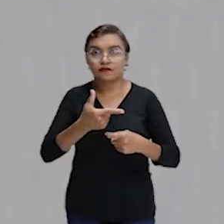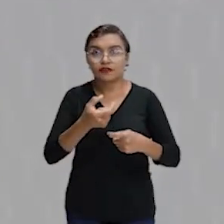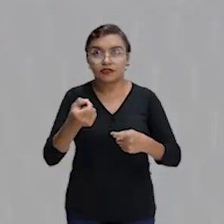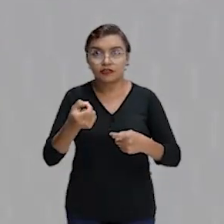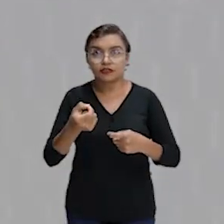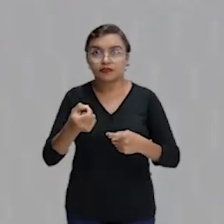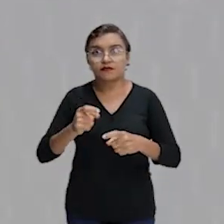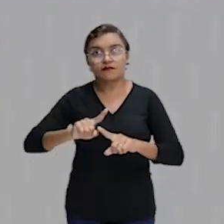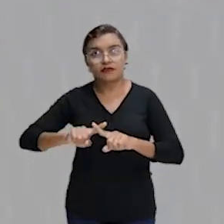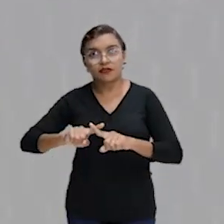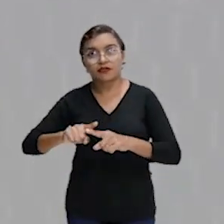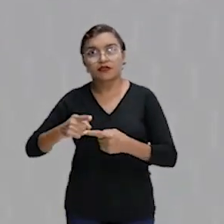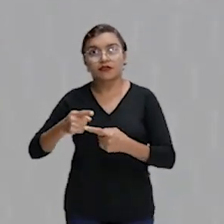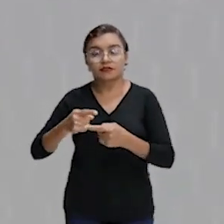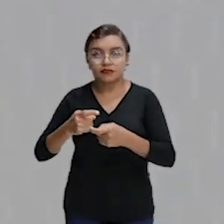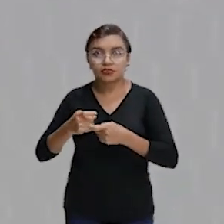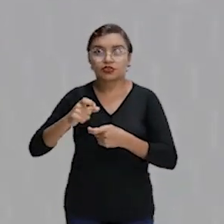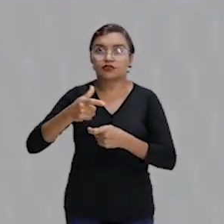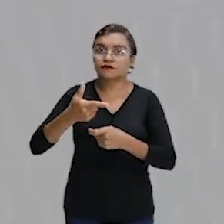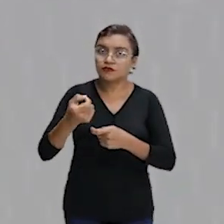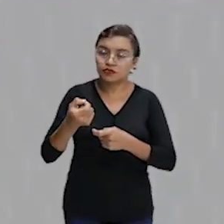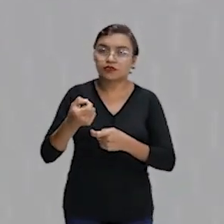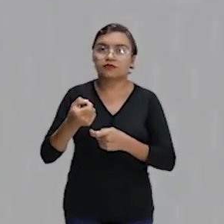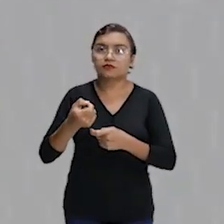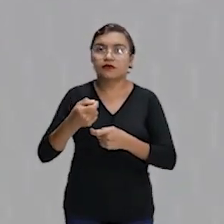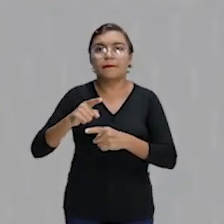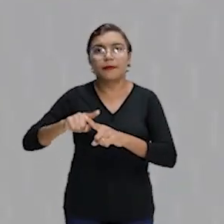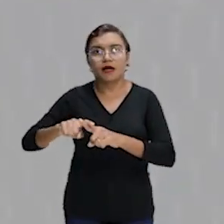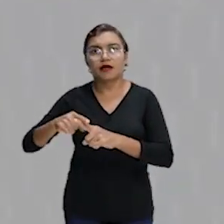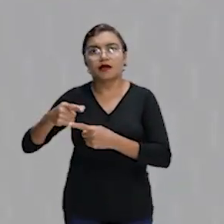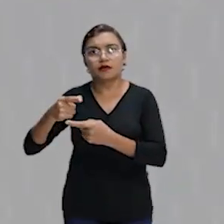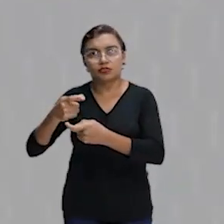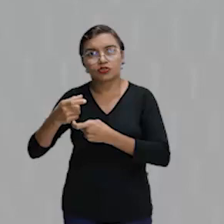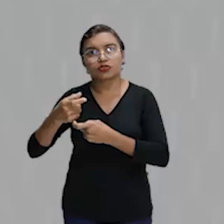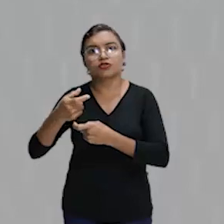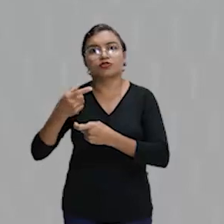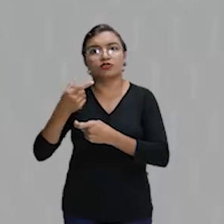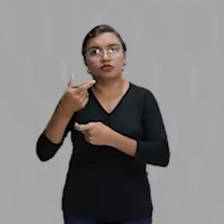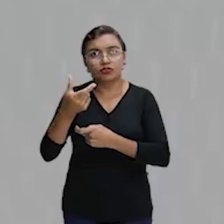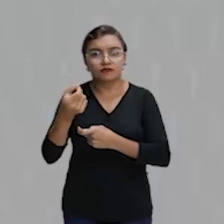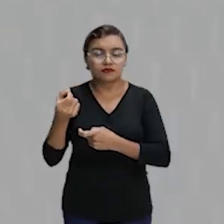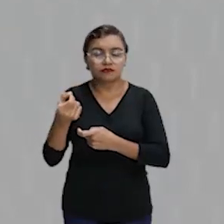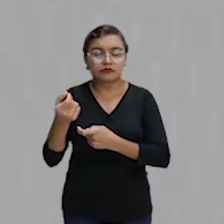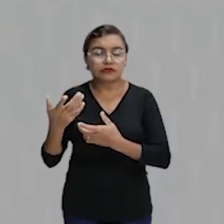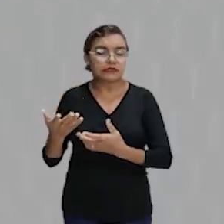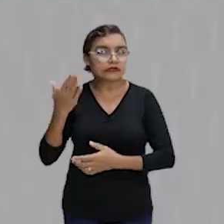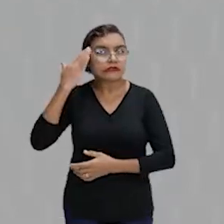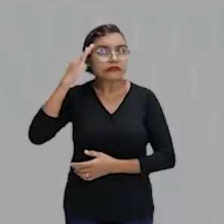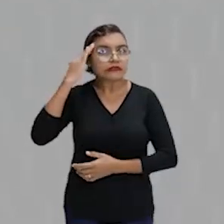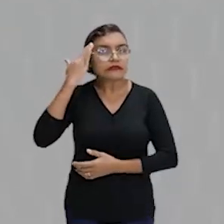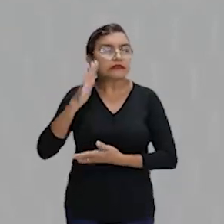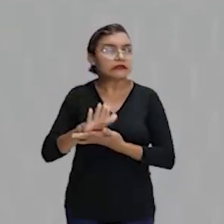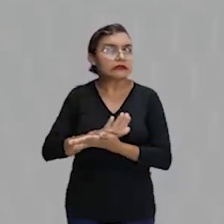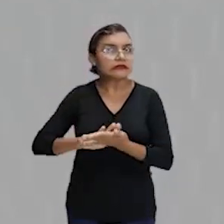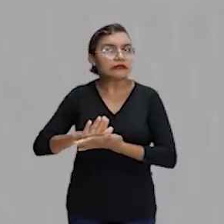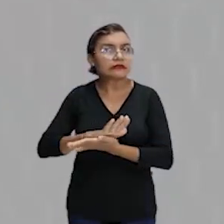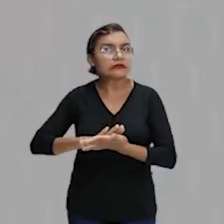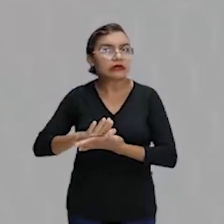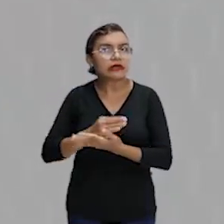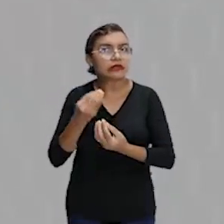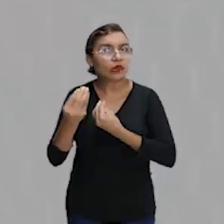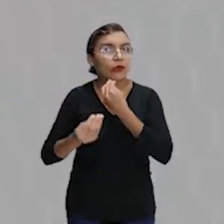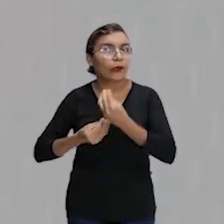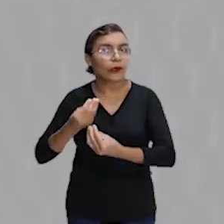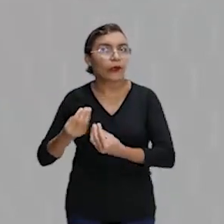à vigésima vezes x elevado à vigésima vezes x elevado à vigésima. Renata, não entendi, foi nada. E agora, como é que tu inventou? Da onde tu tirou